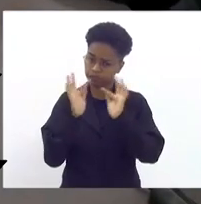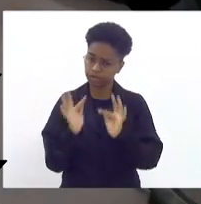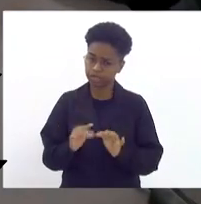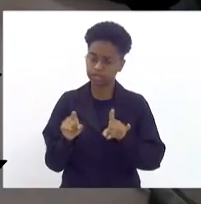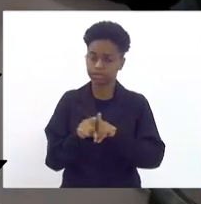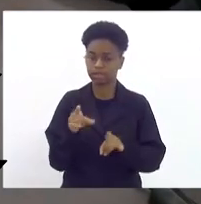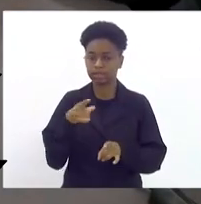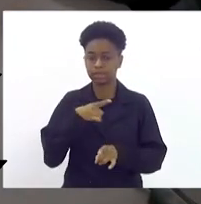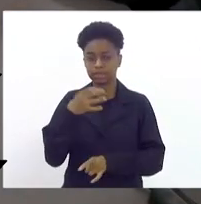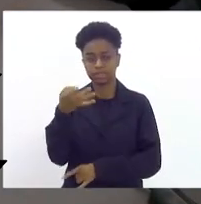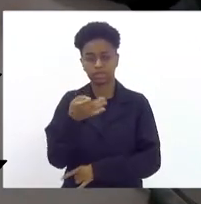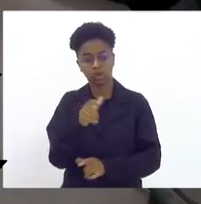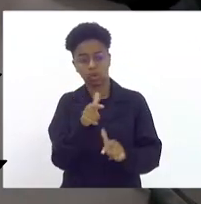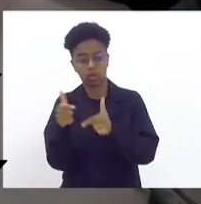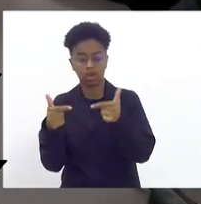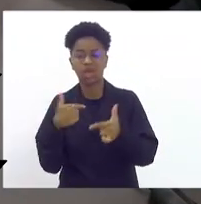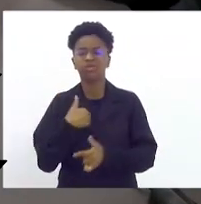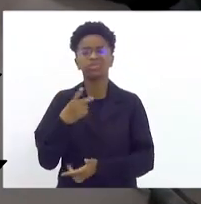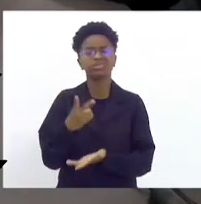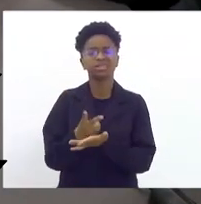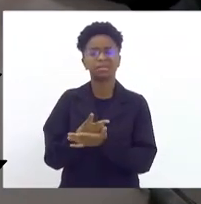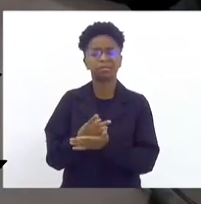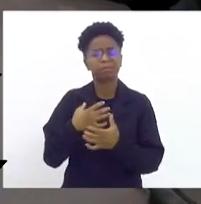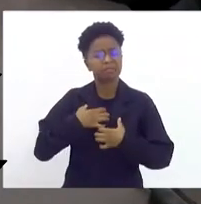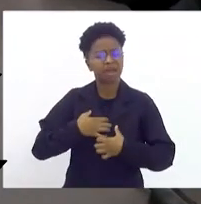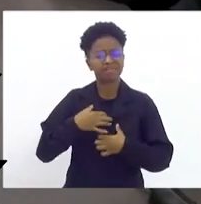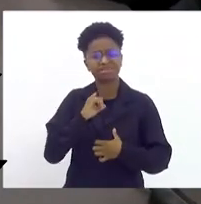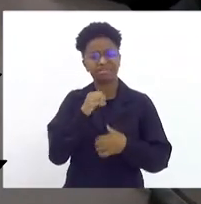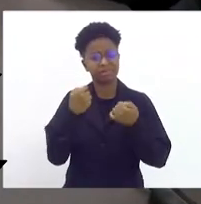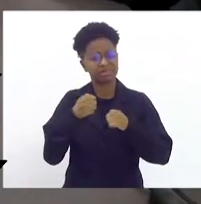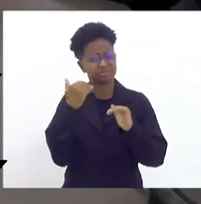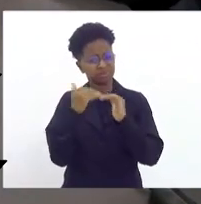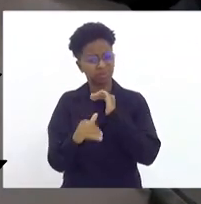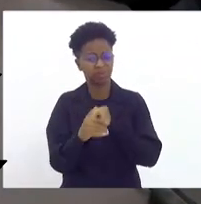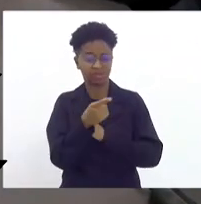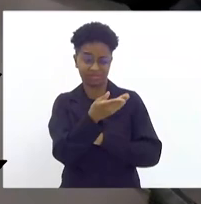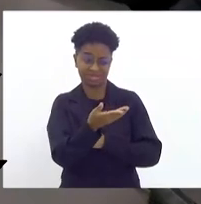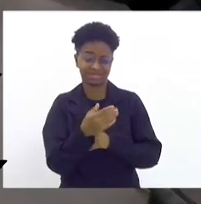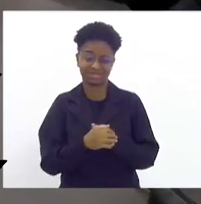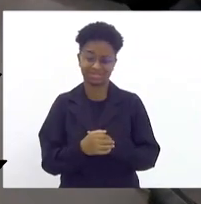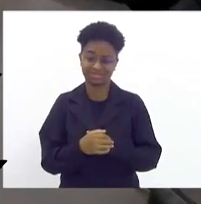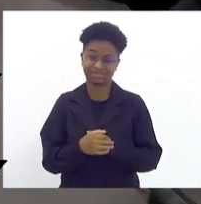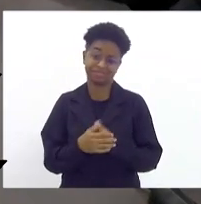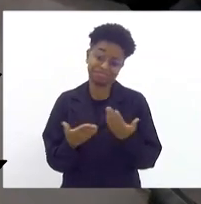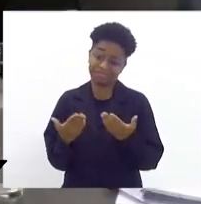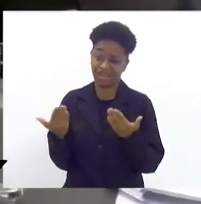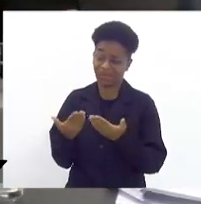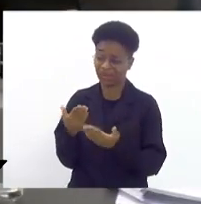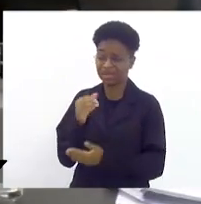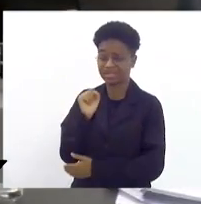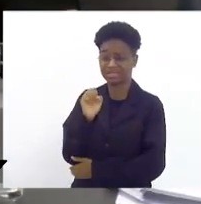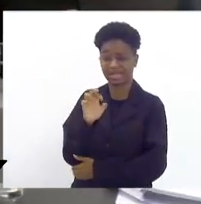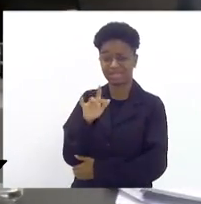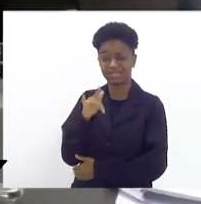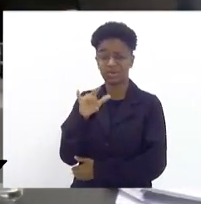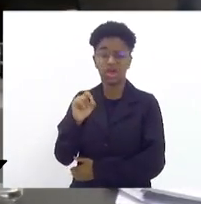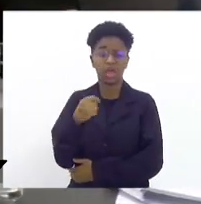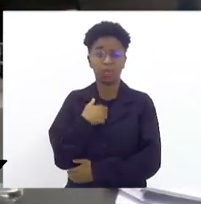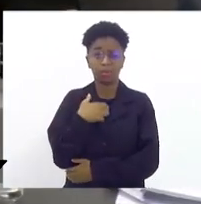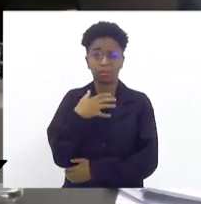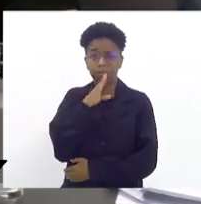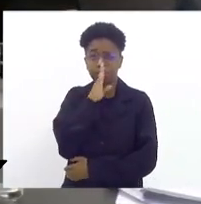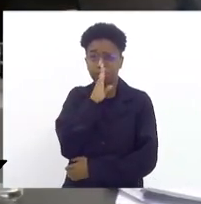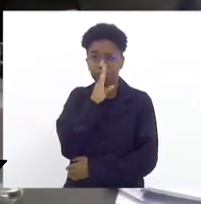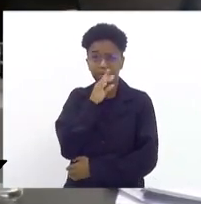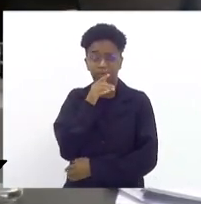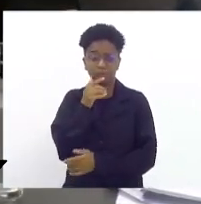colegas também. Eu fico sempre zangada quando tem que divergir de Vossa Excelência. Nesse caso é do deputado doutor Serginho. Fico de mau humor o resto do dia, mas